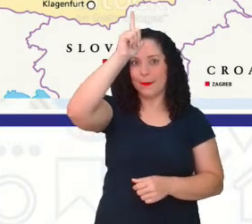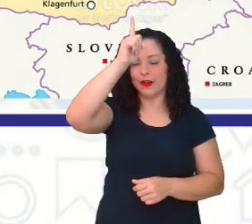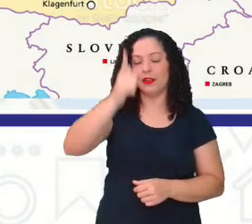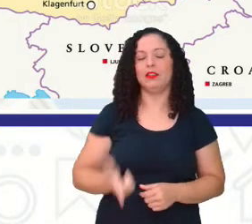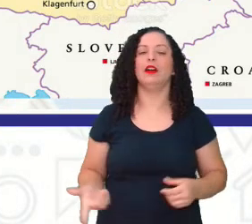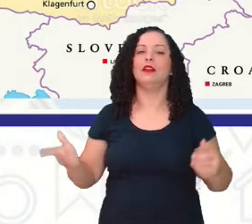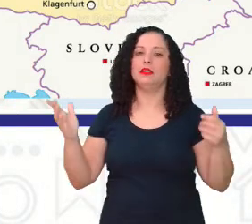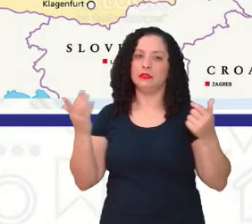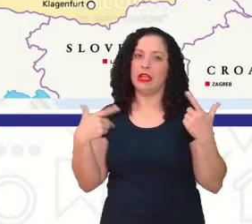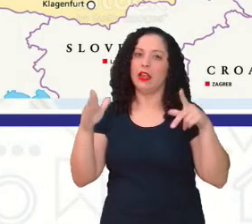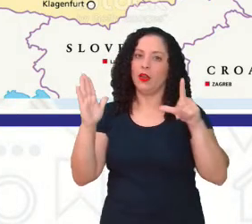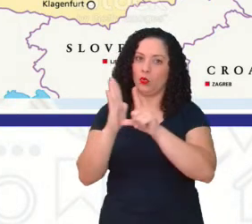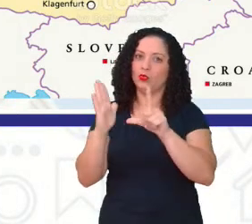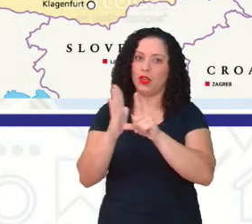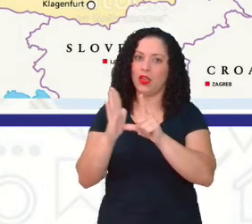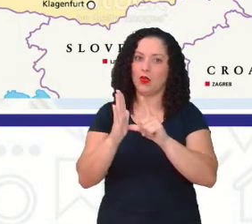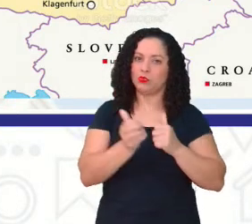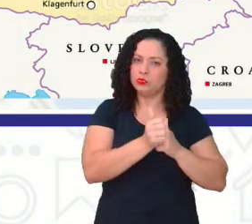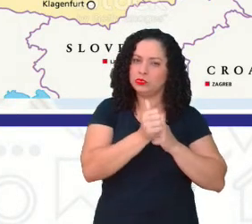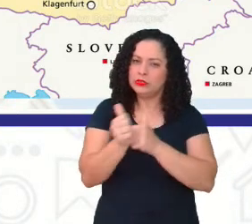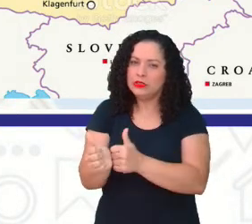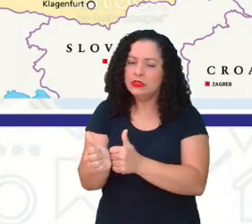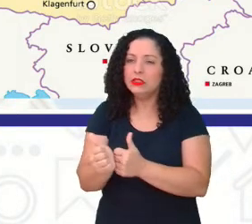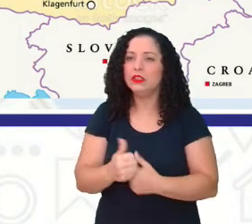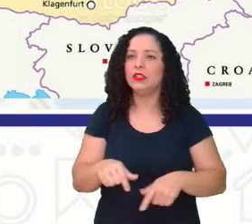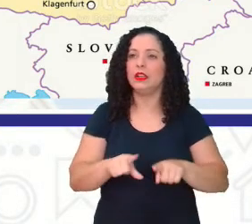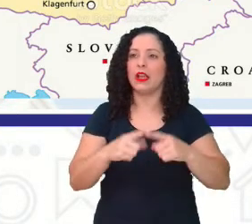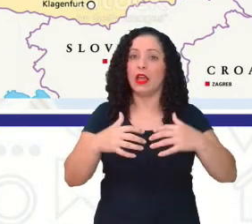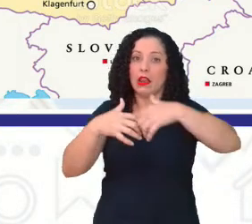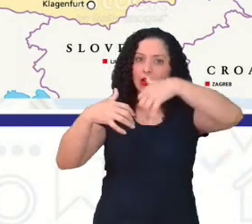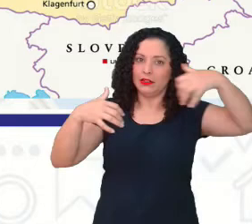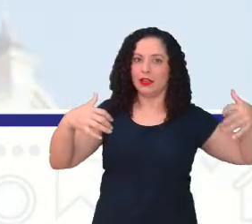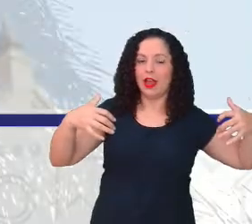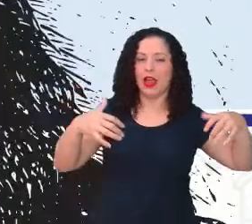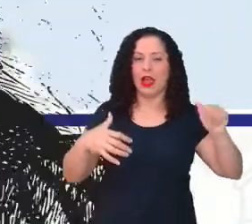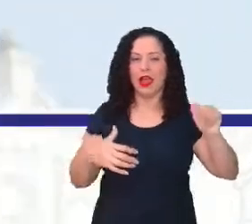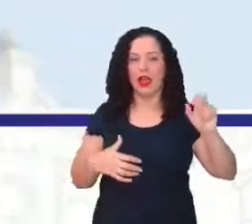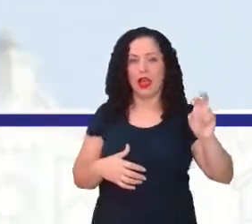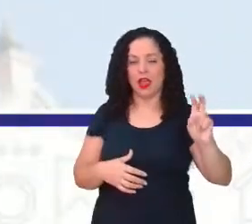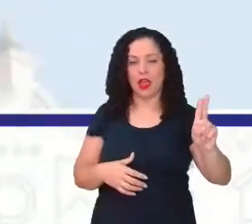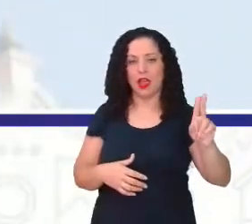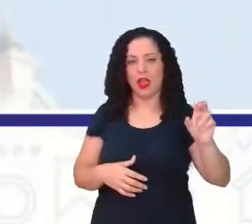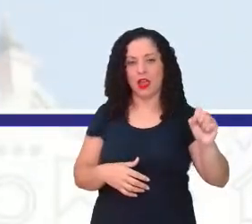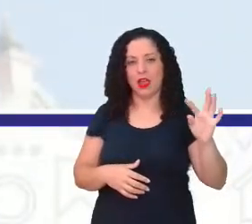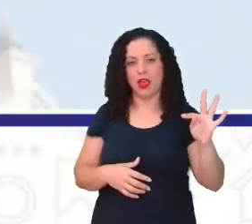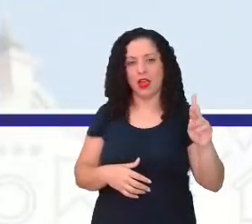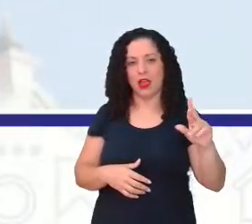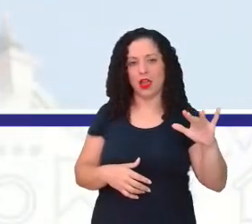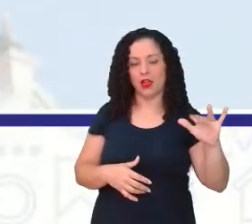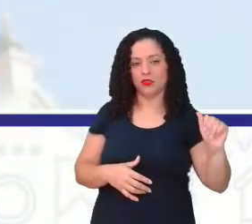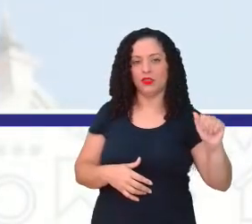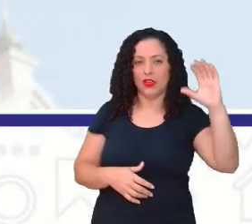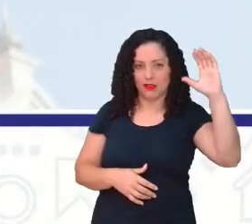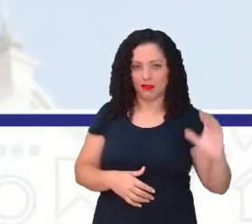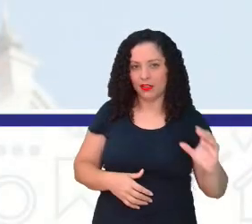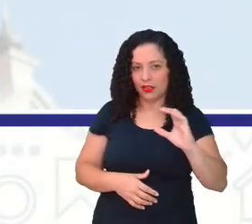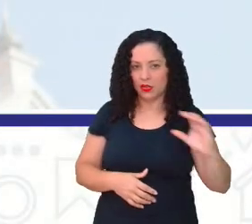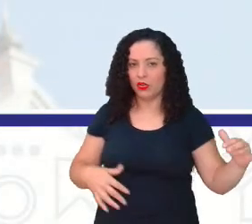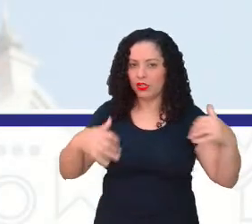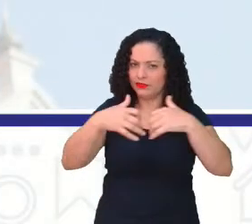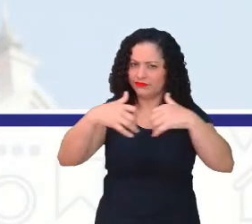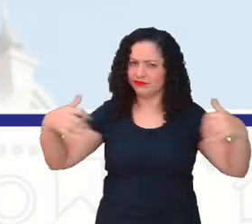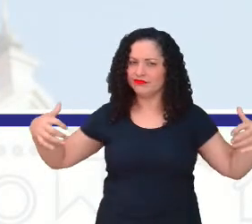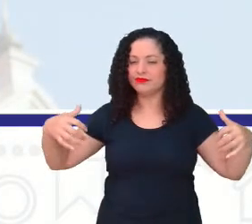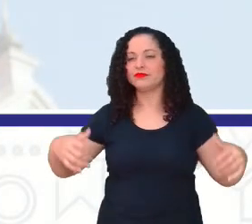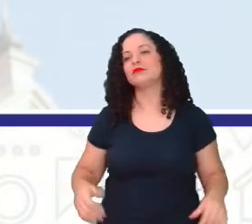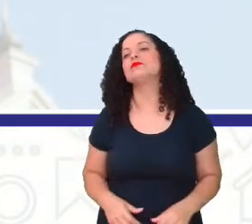né, permanece católica, né? Então, nesse sentido, a gente tem aí uma divisão, mas aí essas ideias